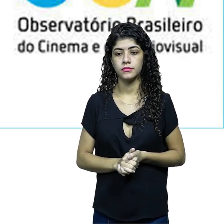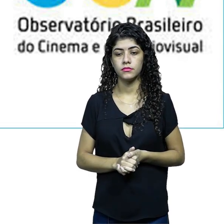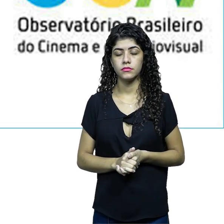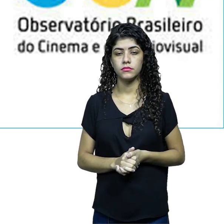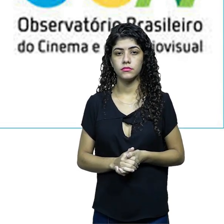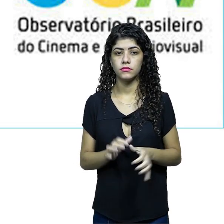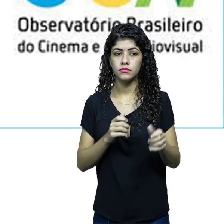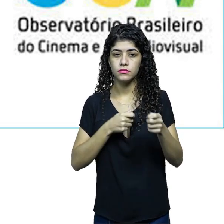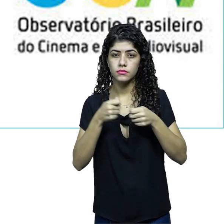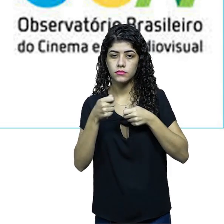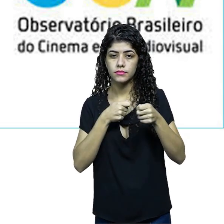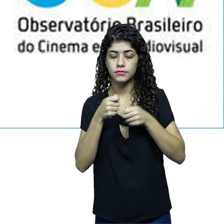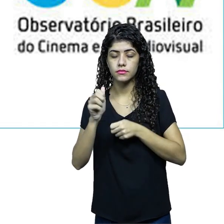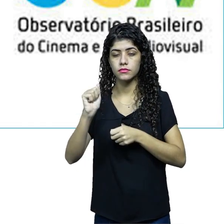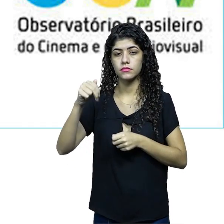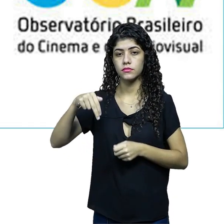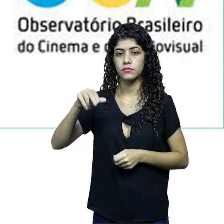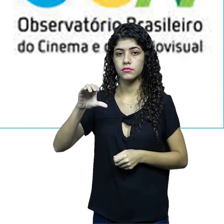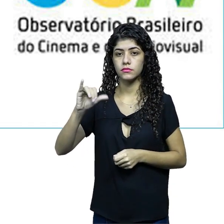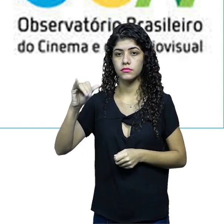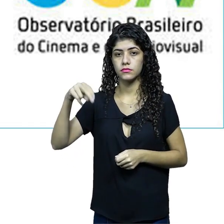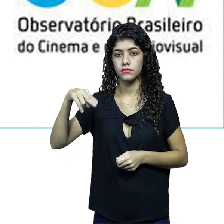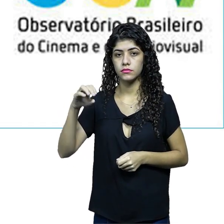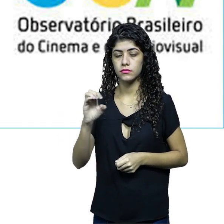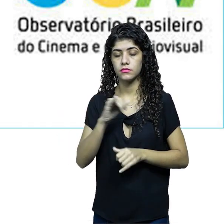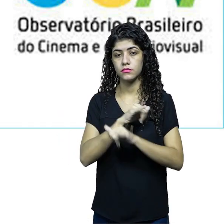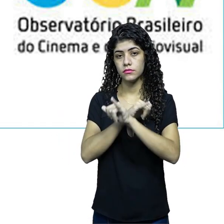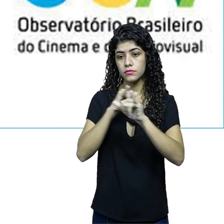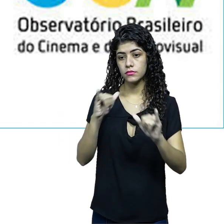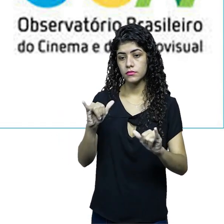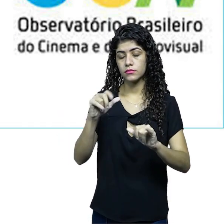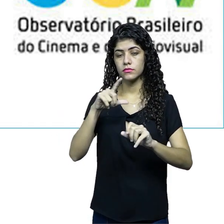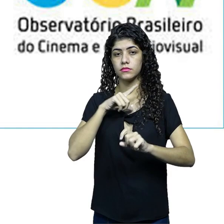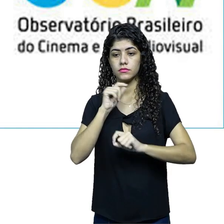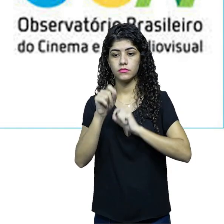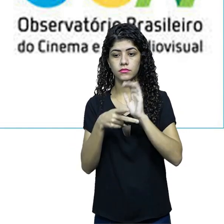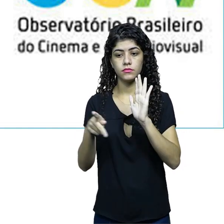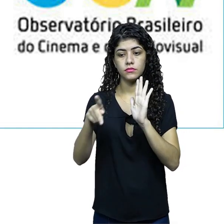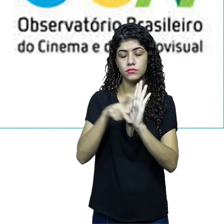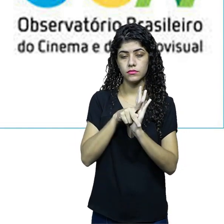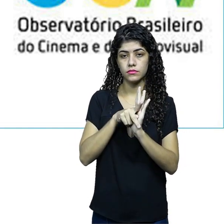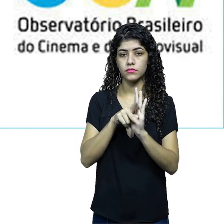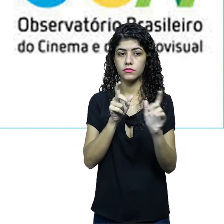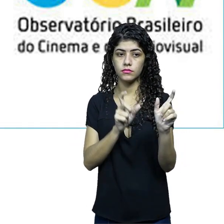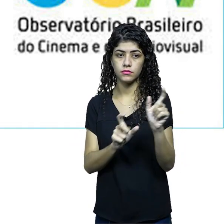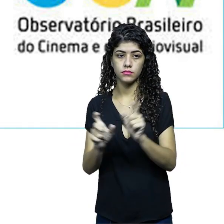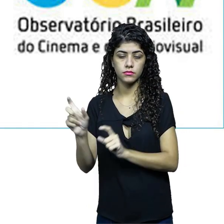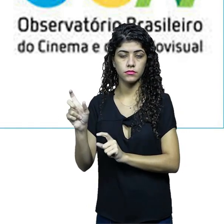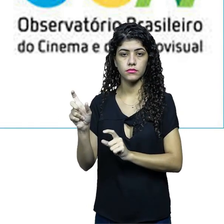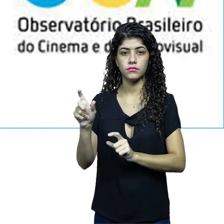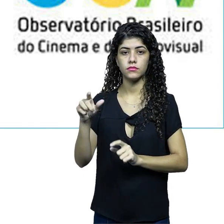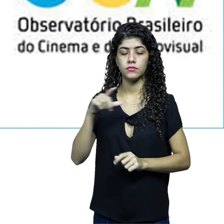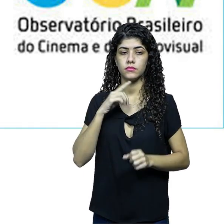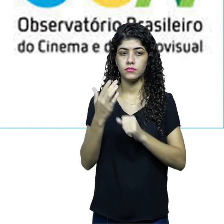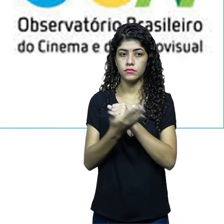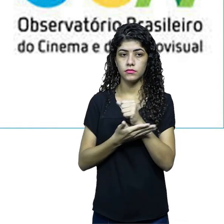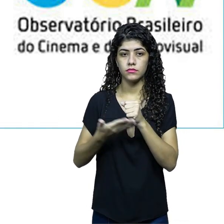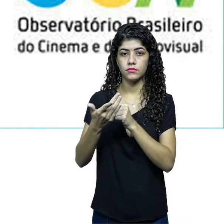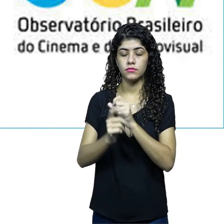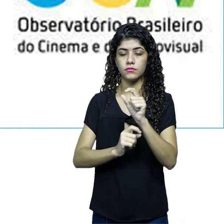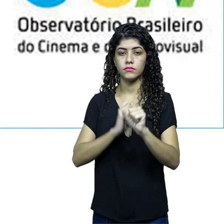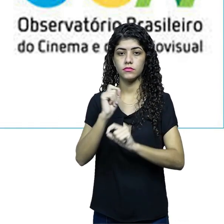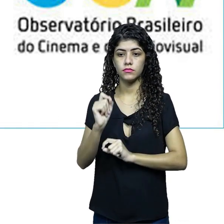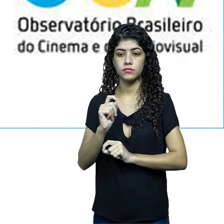fomento, regulação e fiscalização da Ancine. As informações são fornecidas pelos próprios agentes de